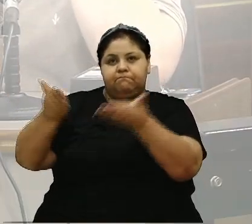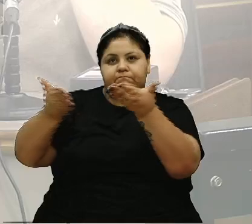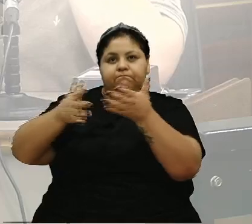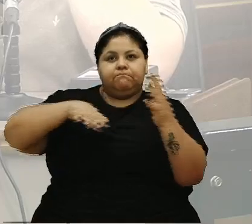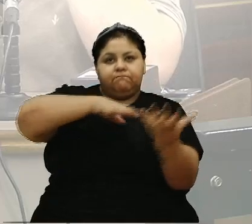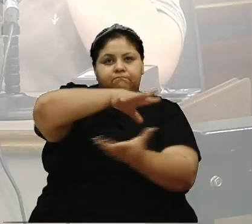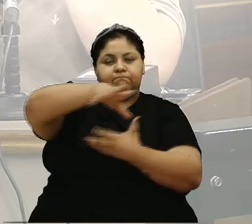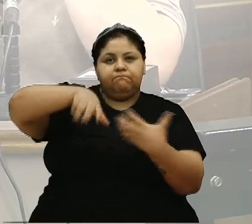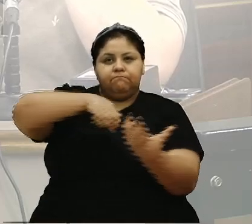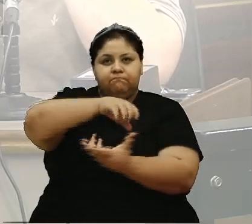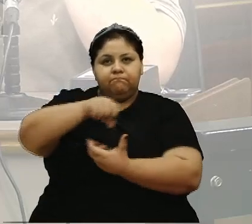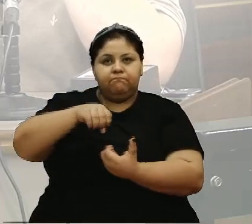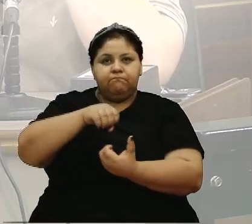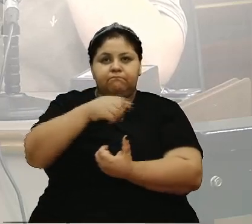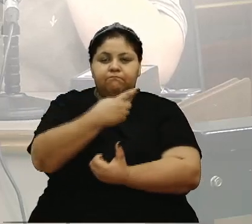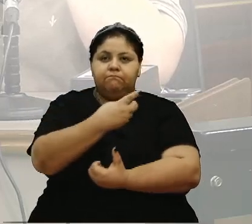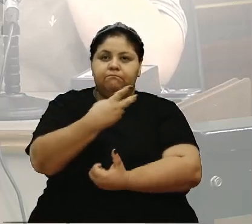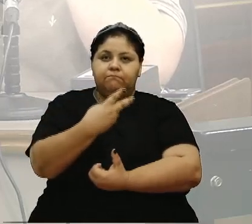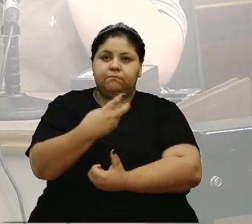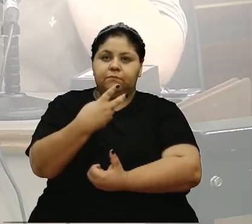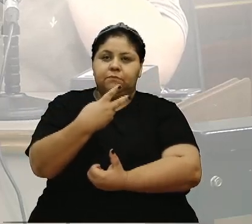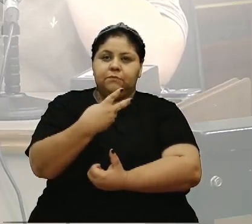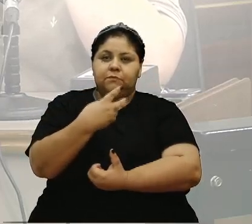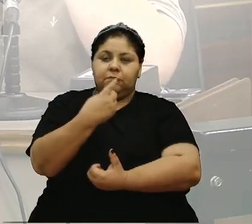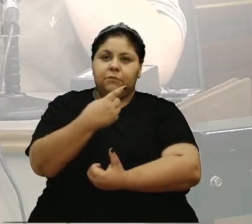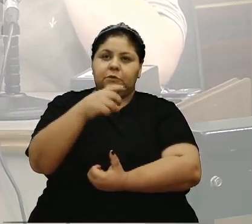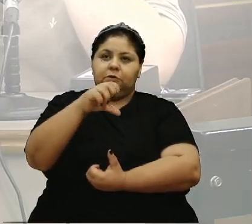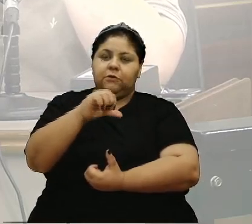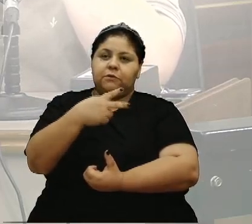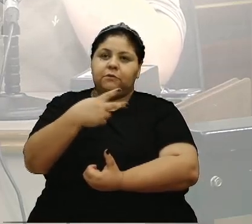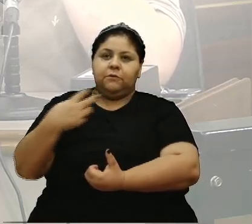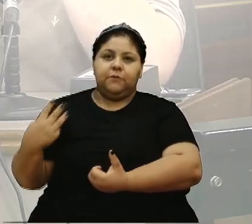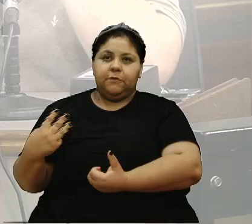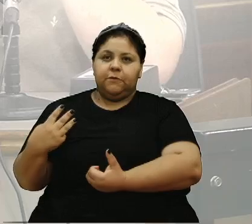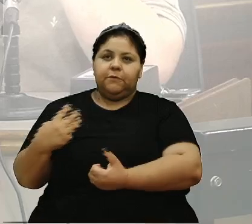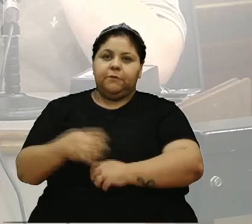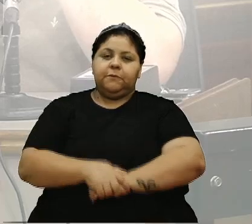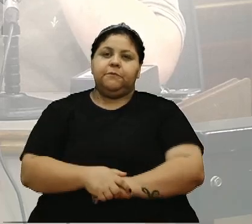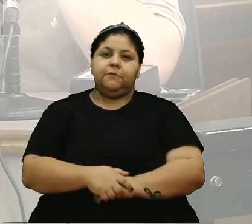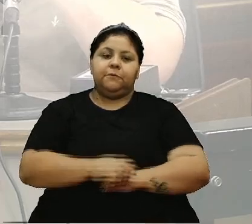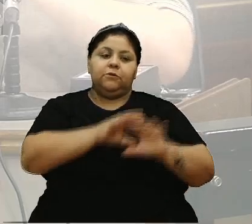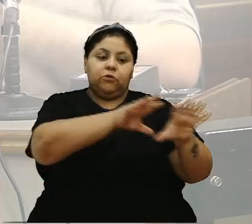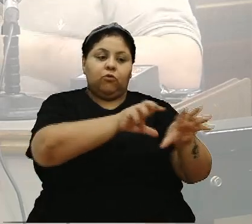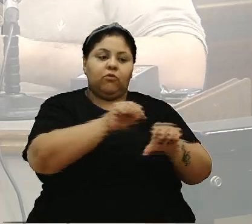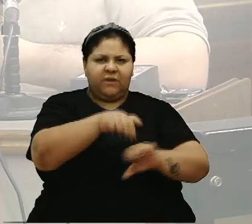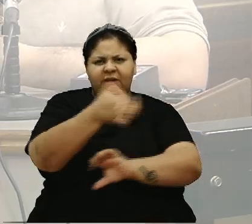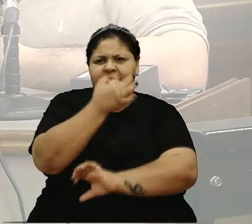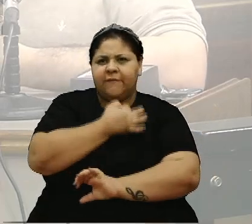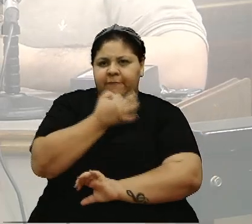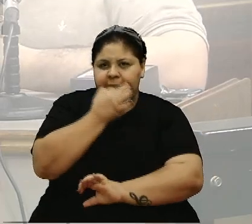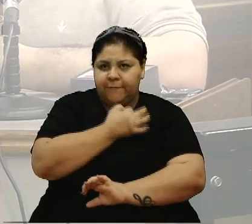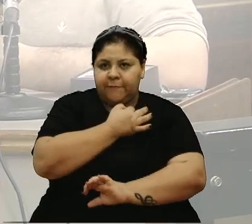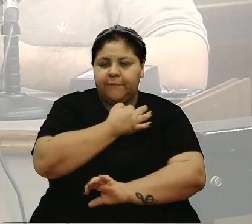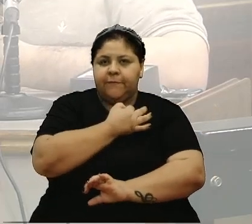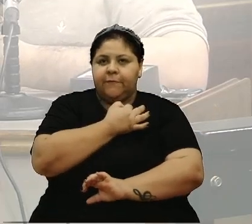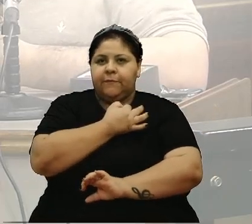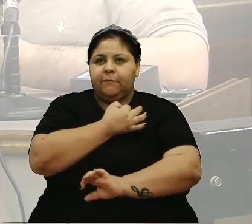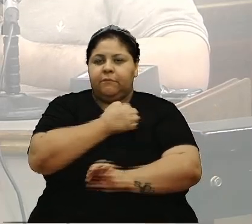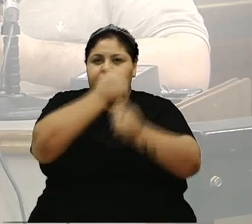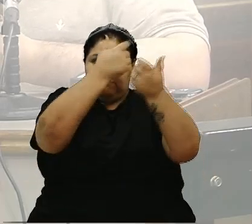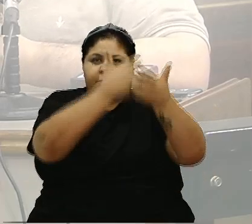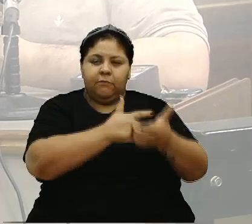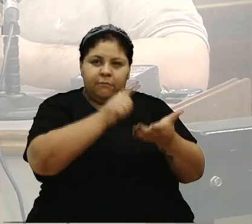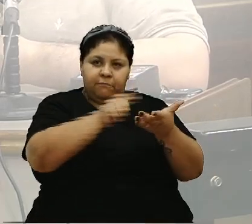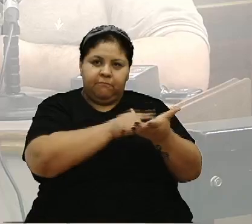Revolução de 1923, ocorridos em Travessão Alfredo, nos fundos da colônia Caxias, presentes no livro,